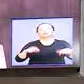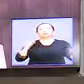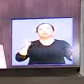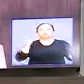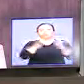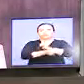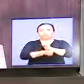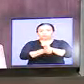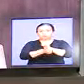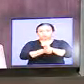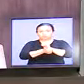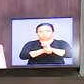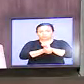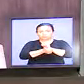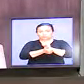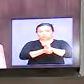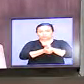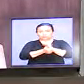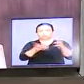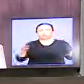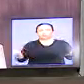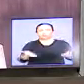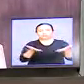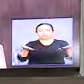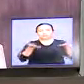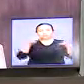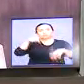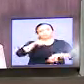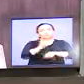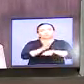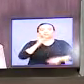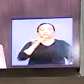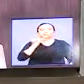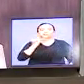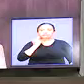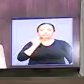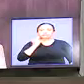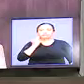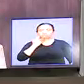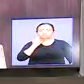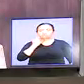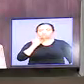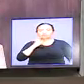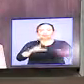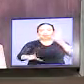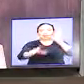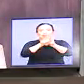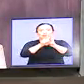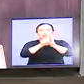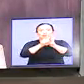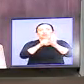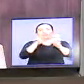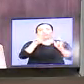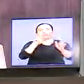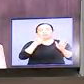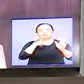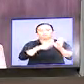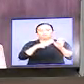pelos partidos. O deputado Doutor Santana defendeu uma reforma política mais ampla e não a aprovação